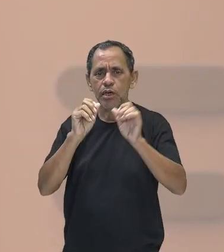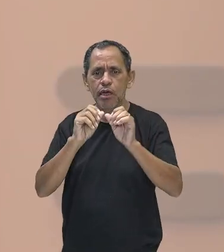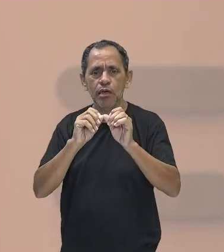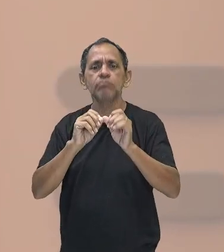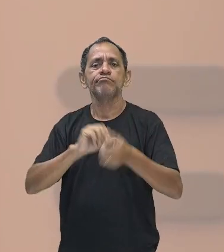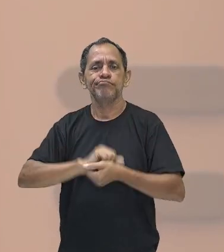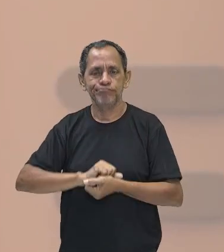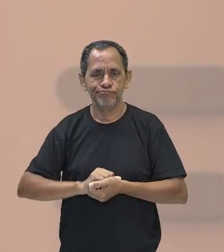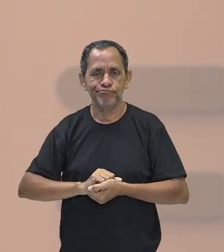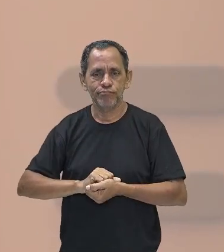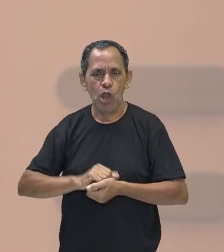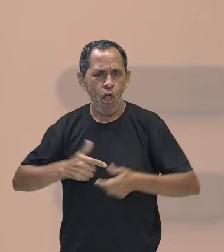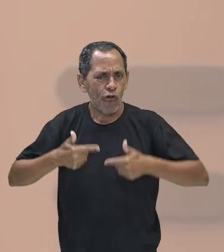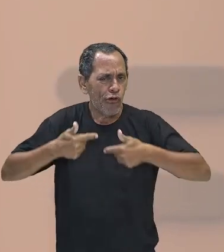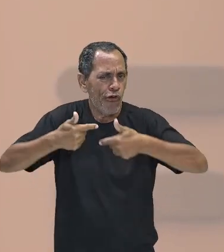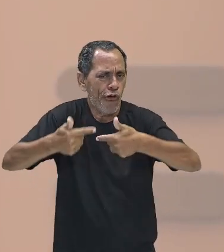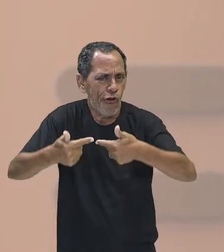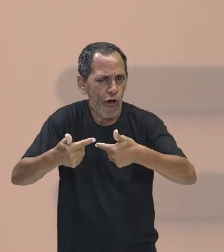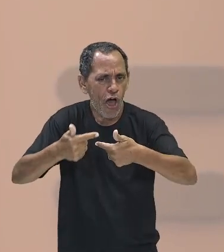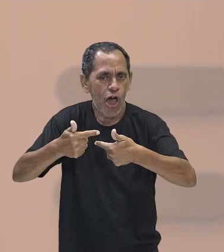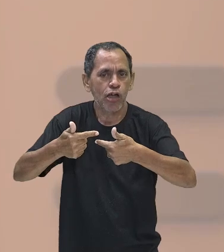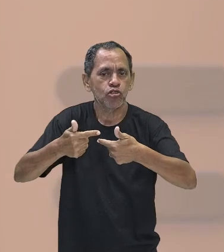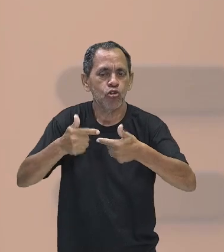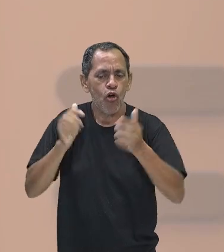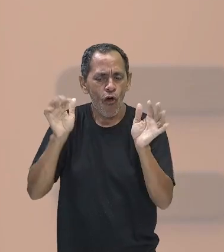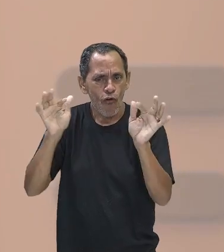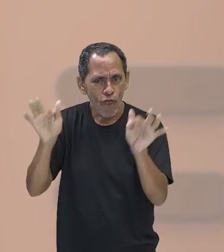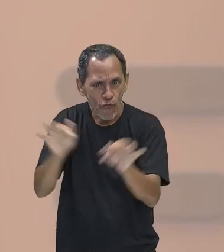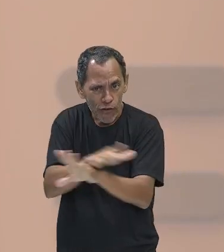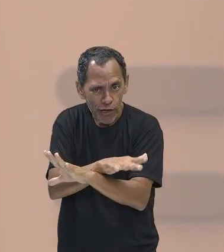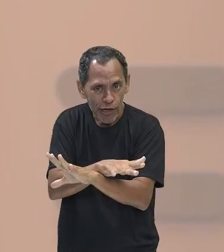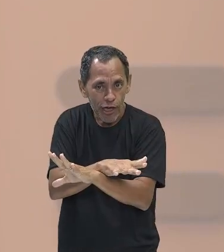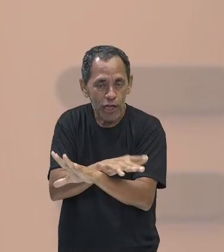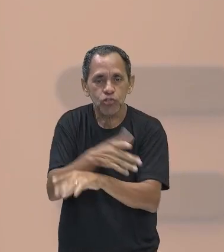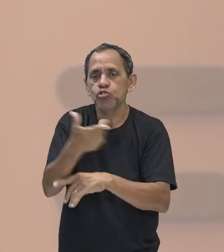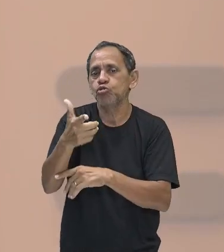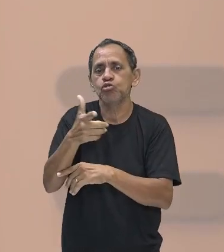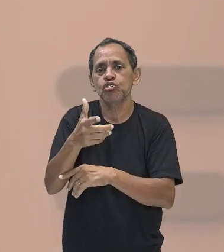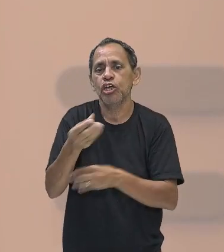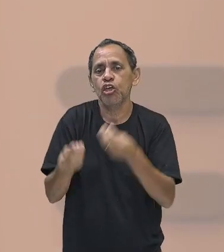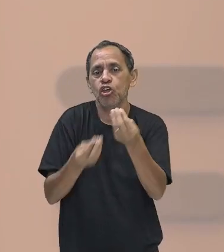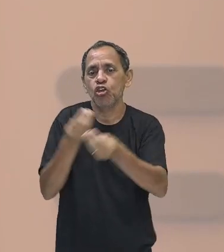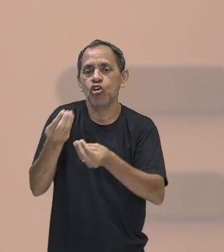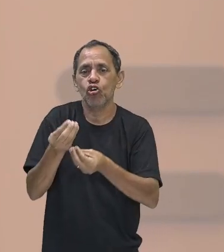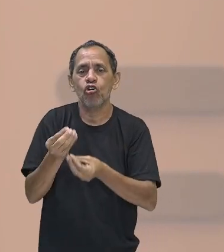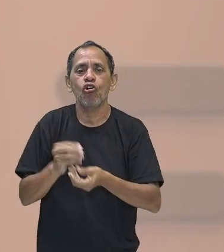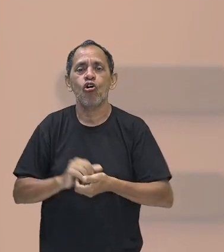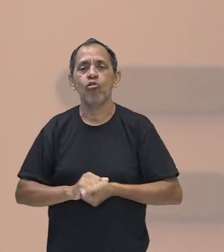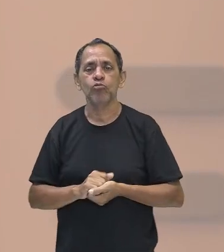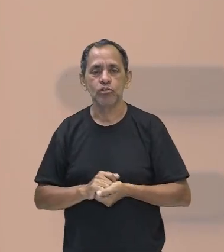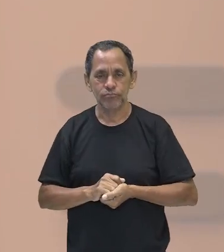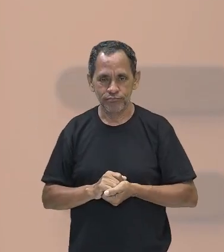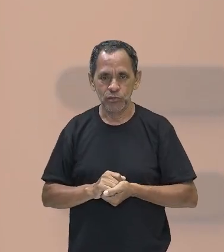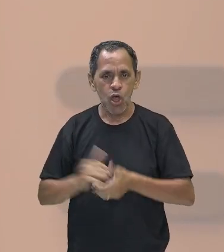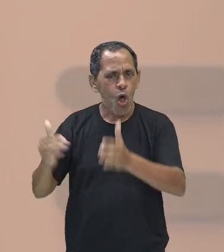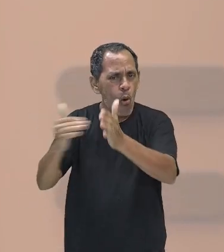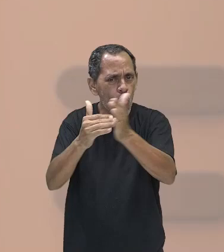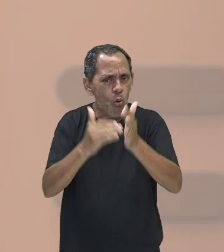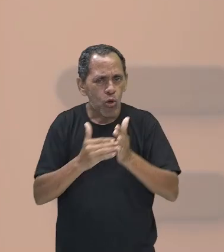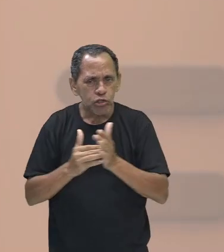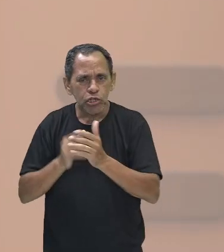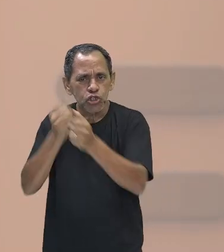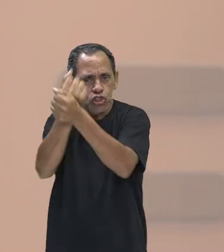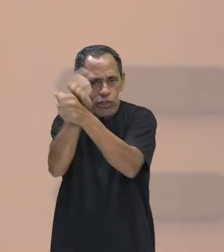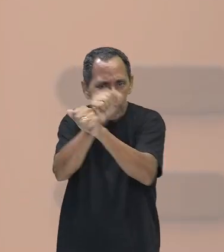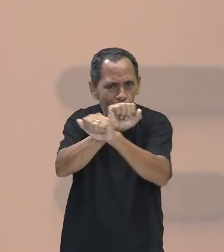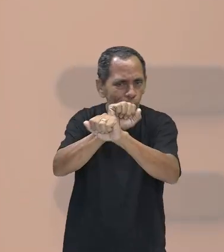tantos anos, quando terminar, eles não vão ter o quê? Força para nada. Não vão ter soldados bons, porque já estão cansados